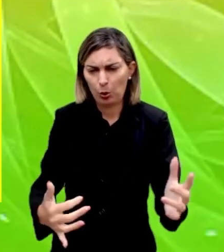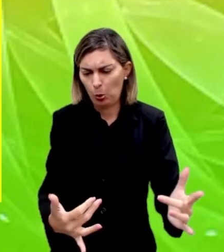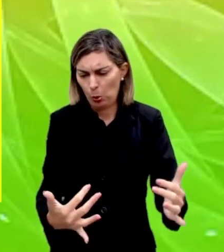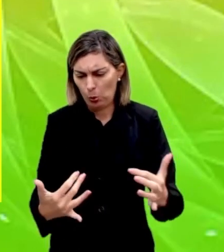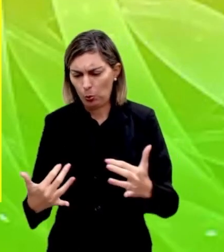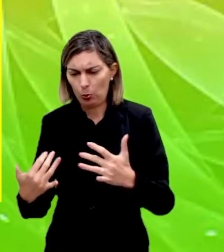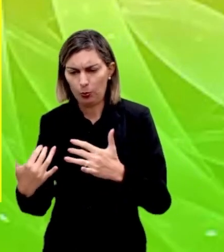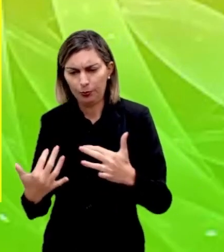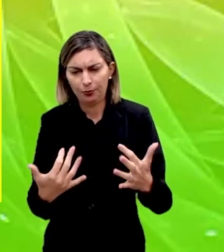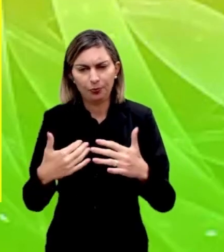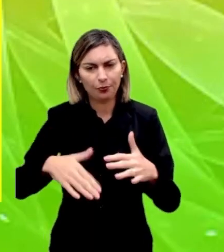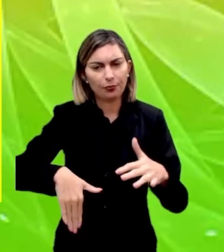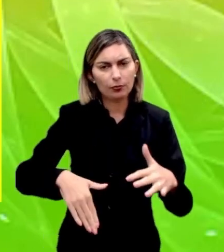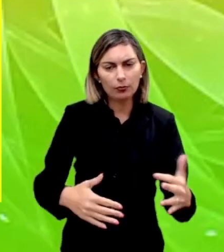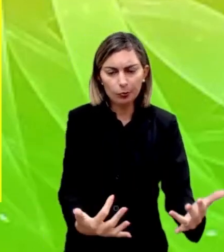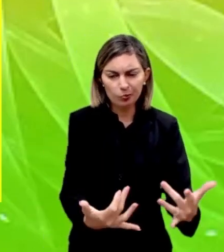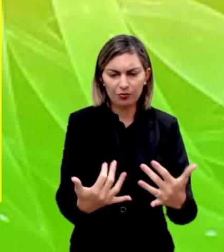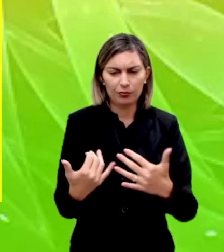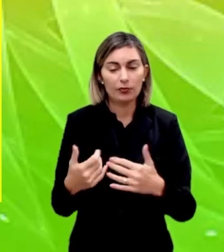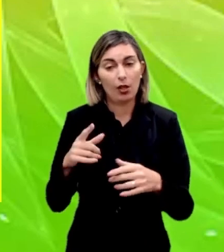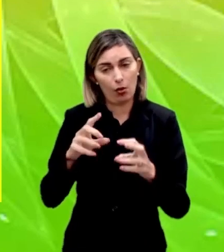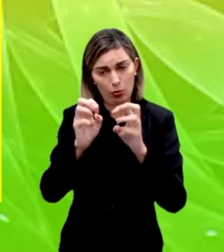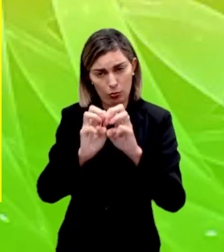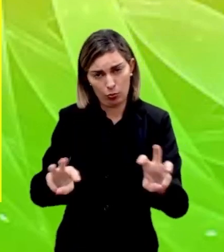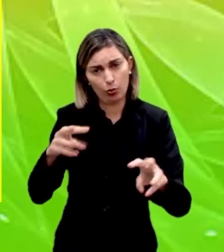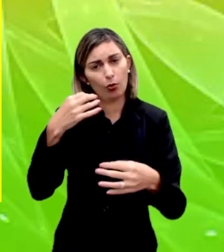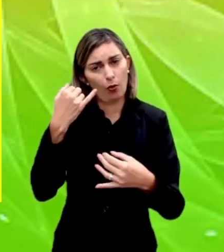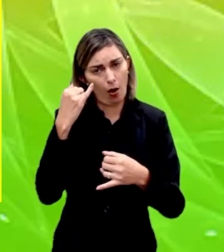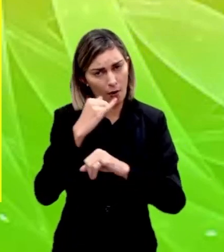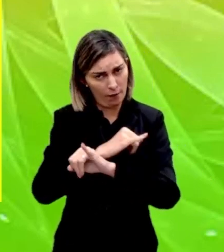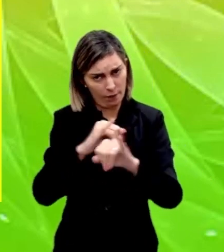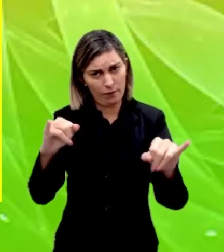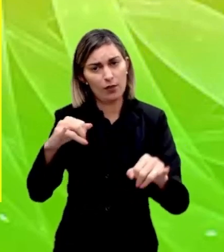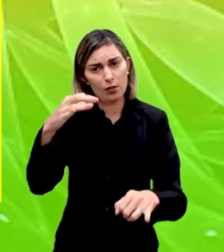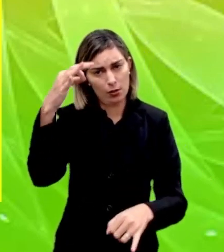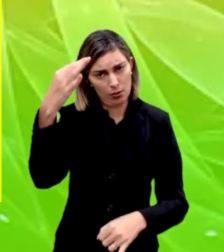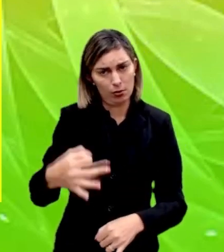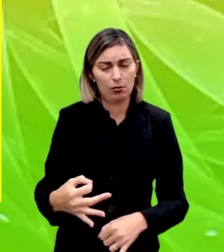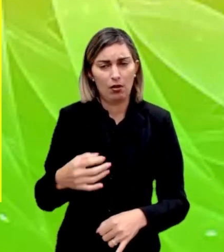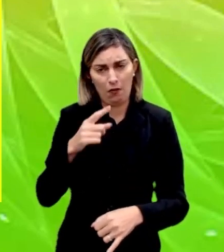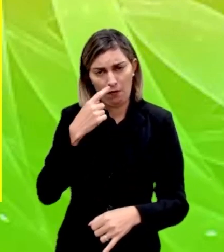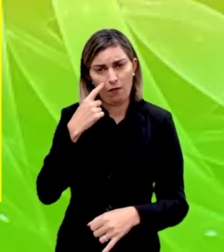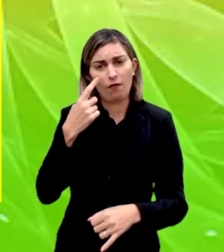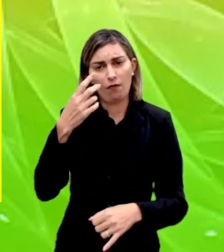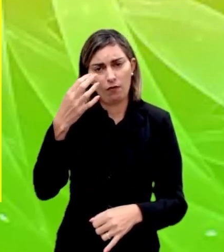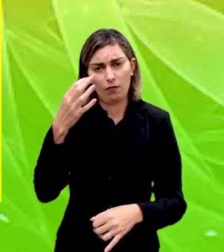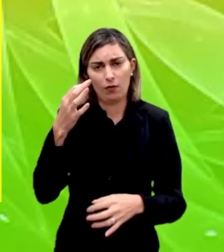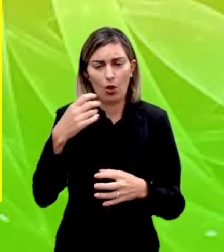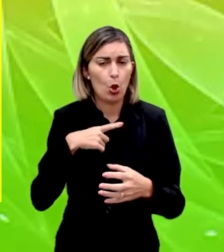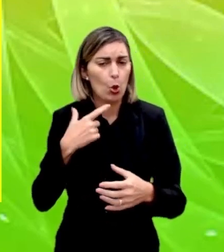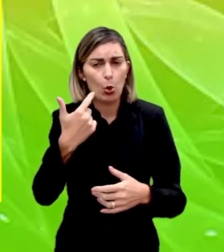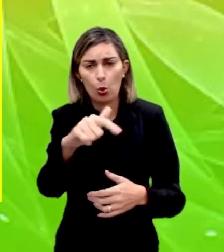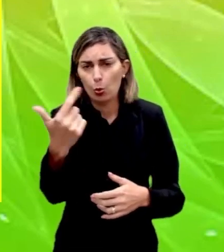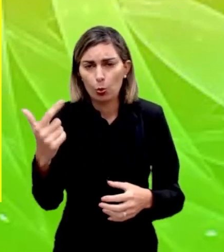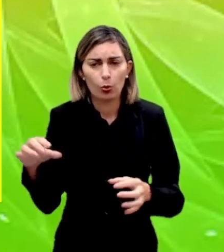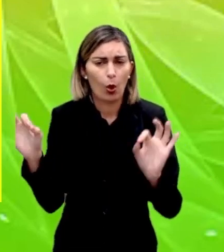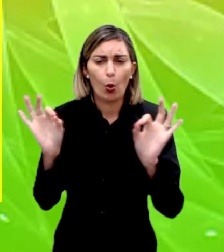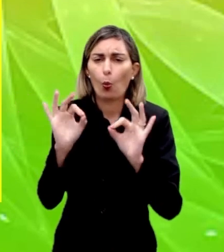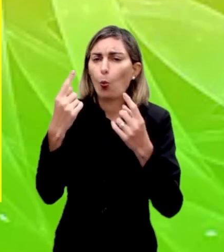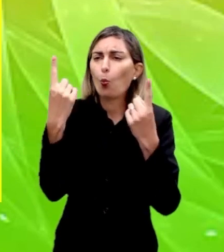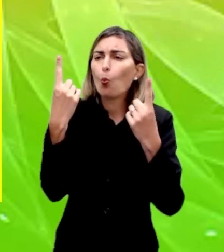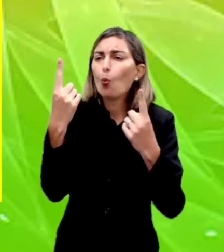as praias. A ONU afirma categoricamente que não existe mais nenhuma